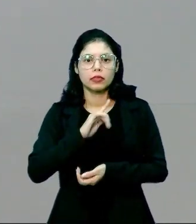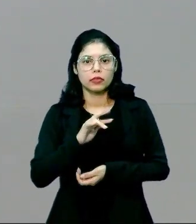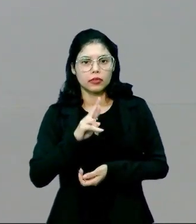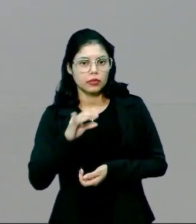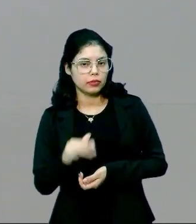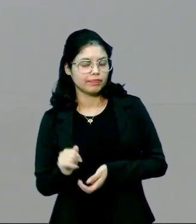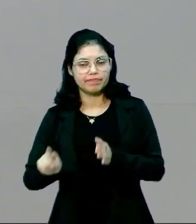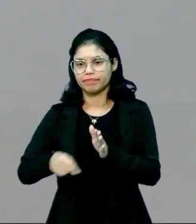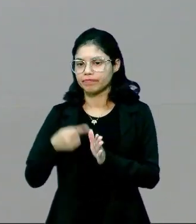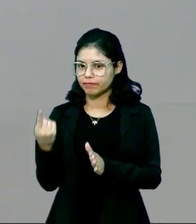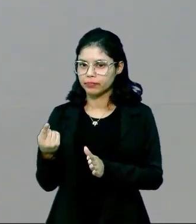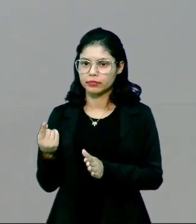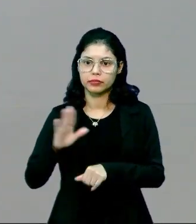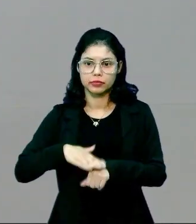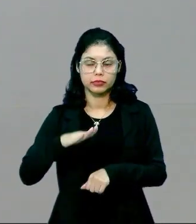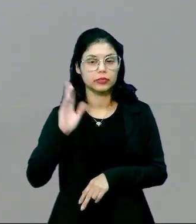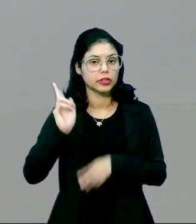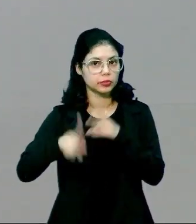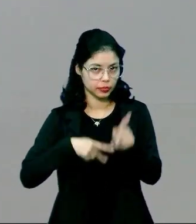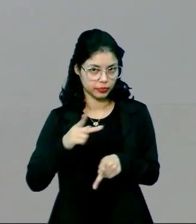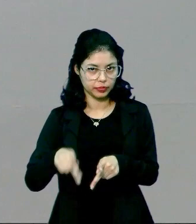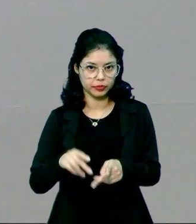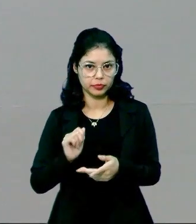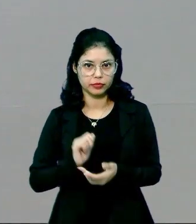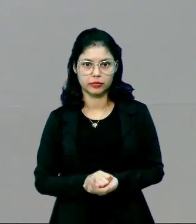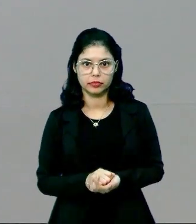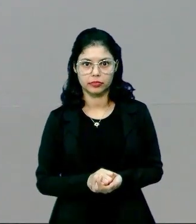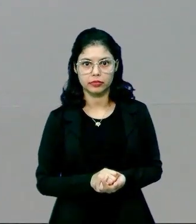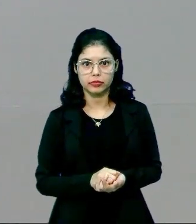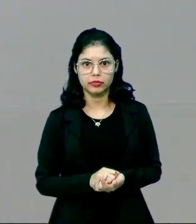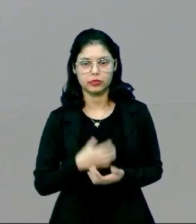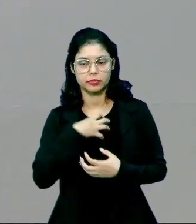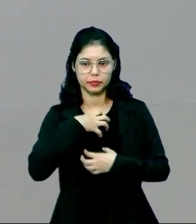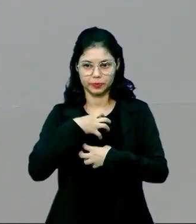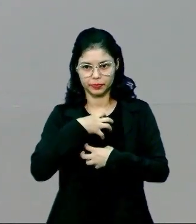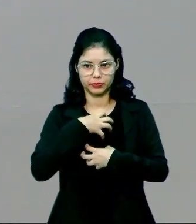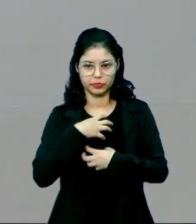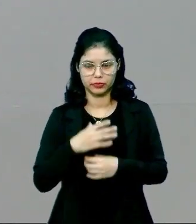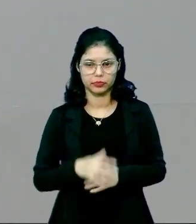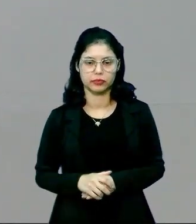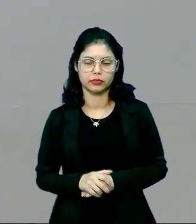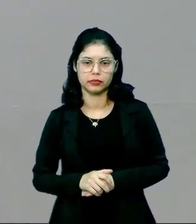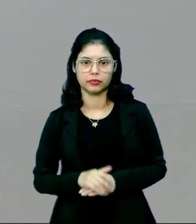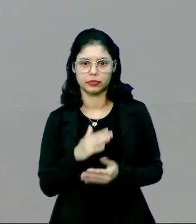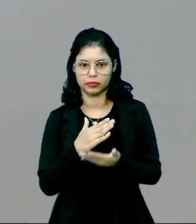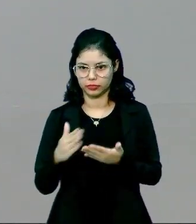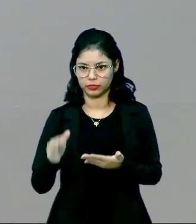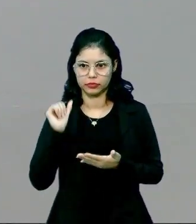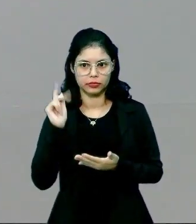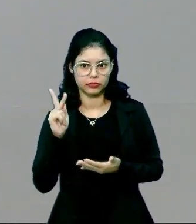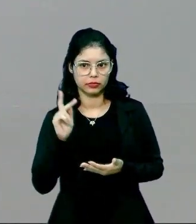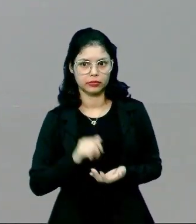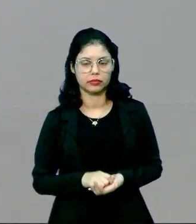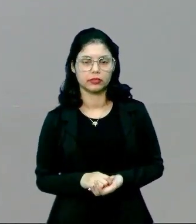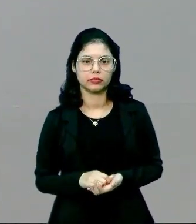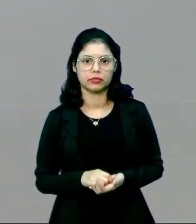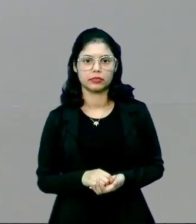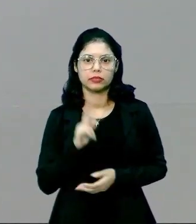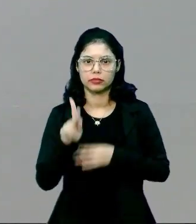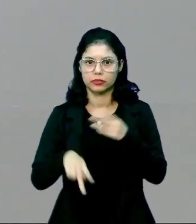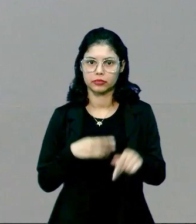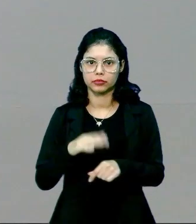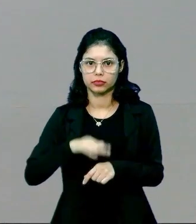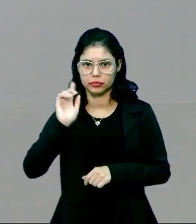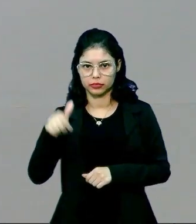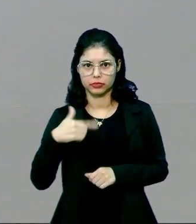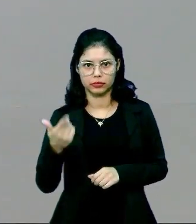Panema não foi a mais popular desse desse ritmo ali no início OK ela foi se popularizar um pouquinho